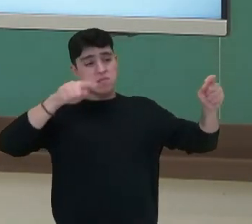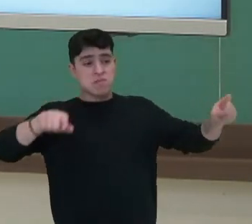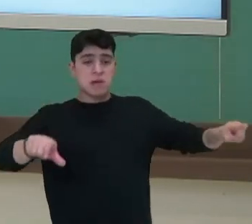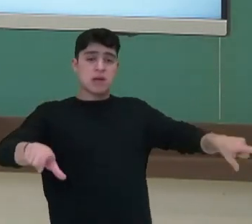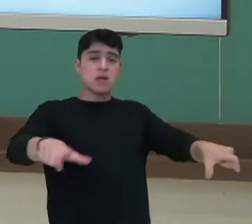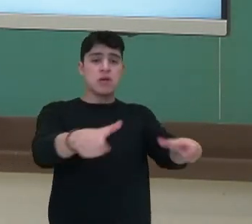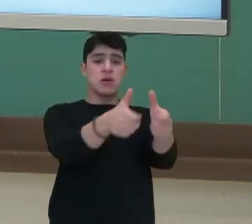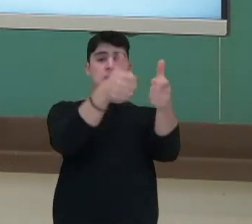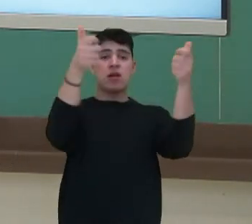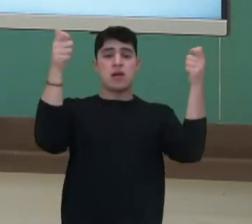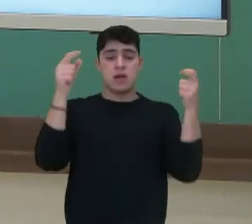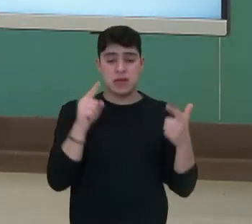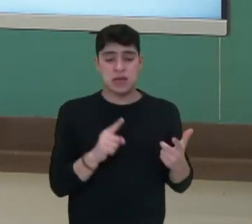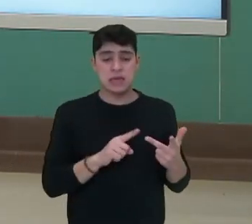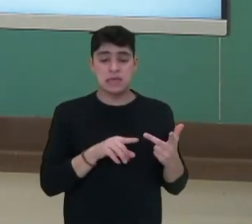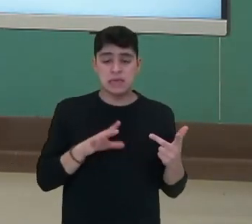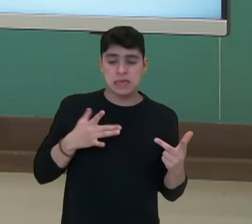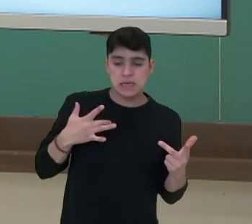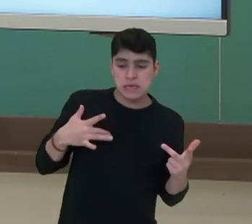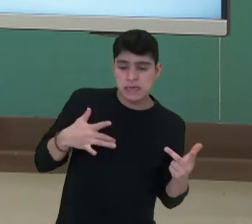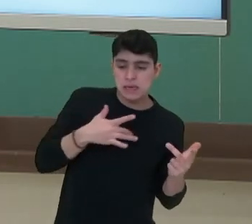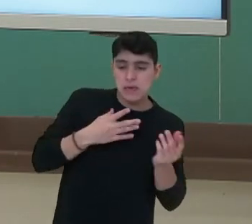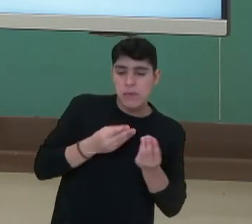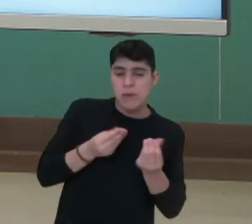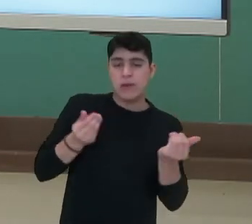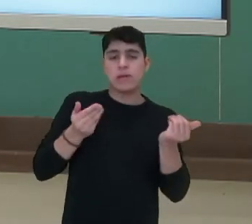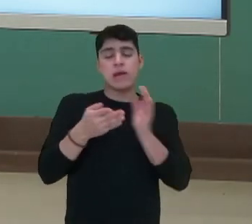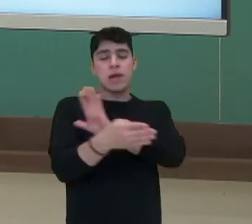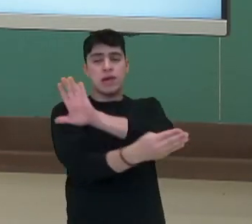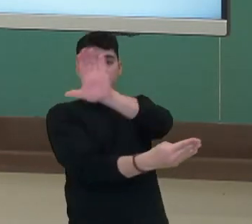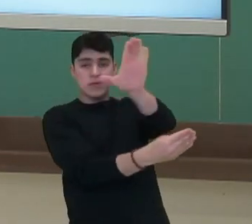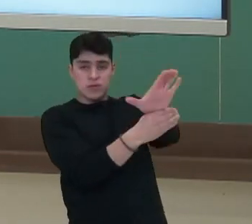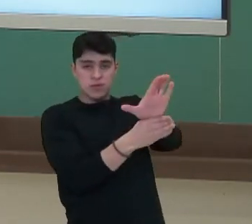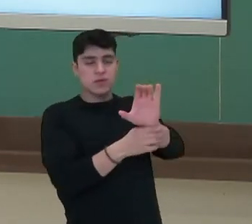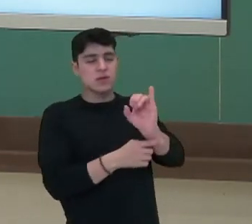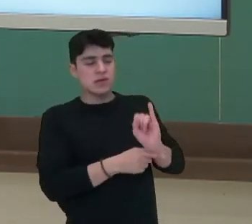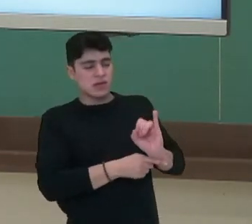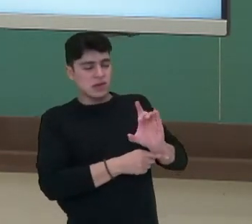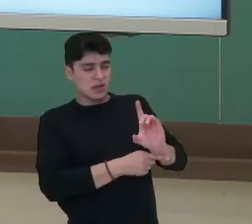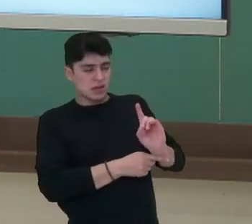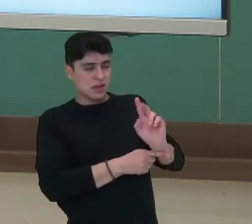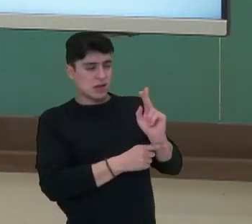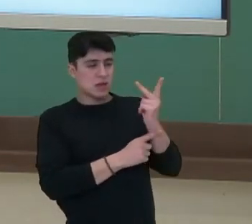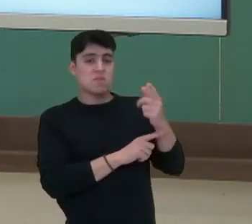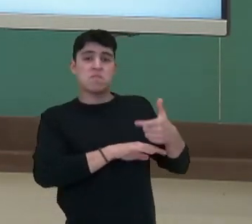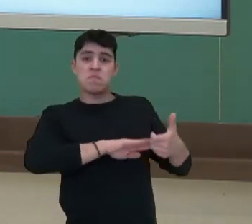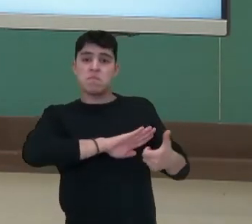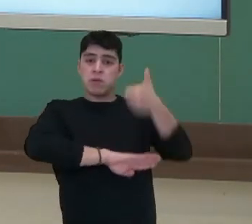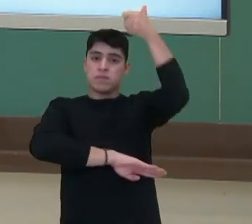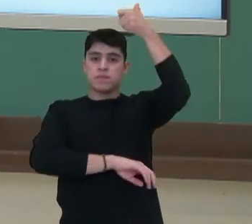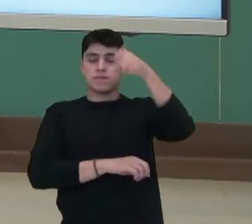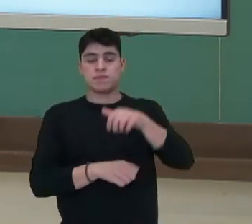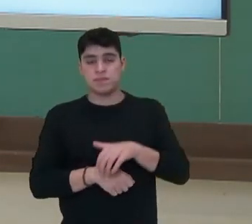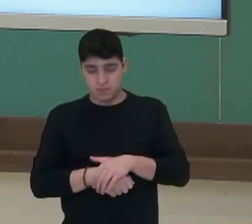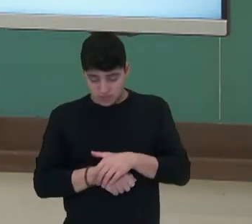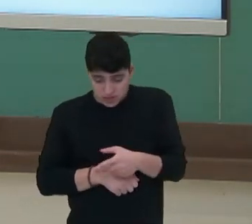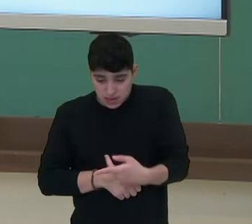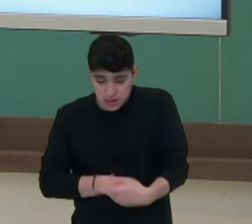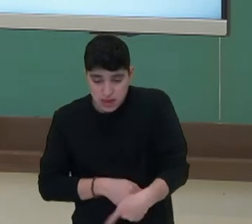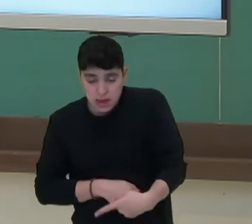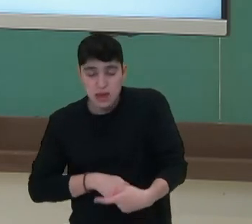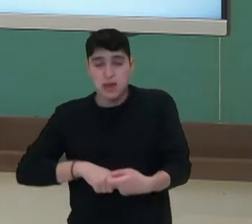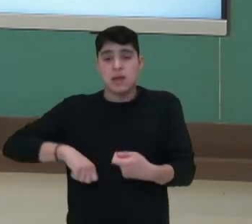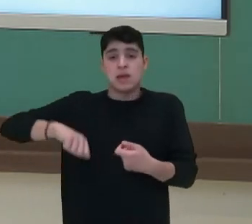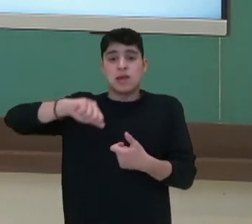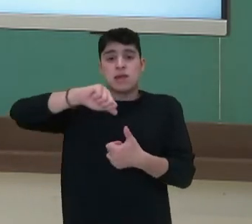saúde também, e isso vai aumentando o nosso IDH, tá bom? E aqui temos um ranking aqui na América do Sul, dos países que têm os melhores